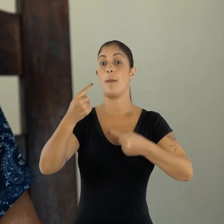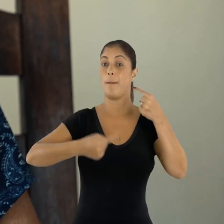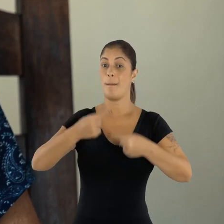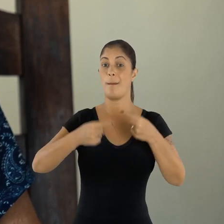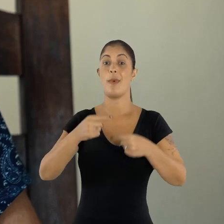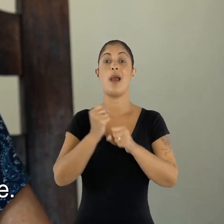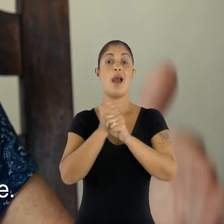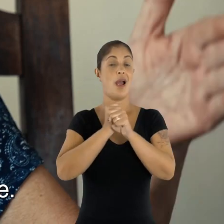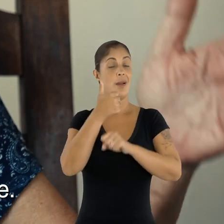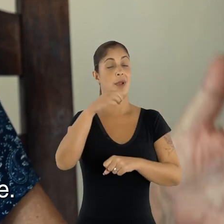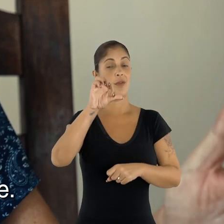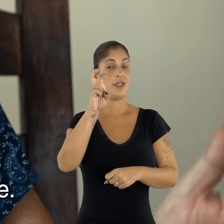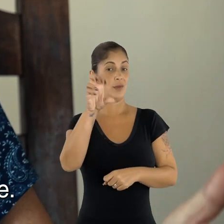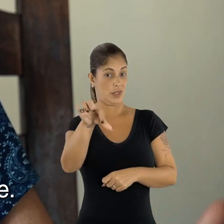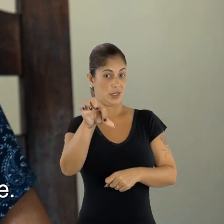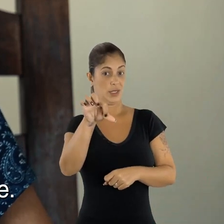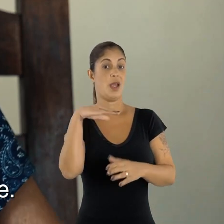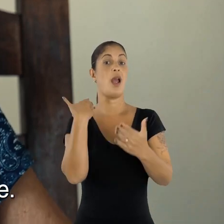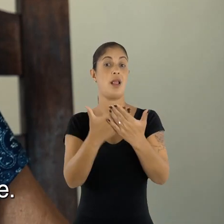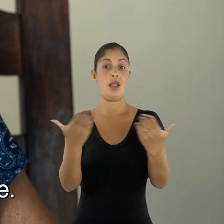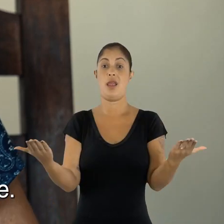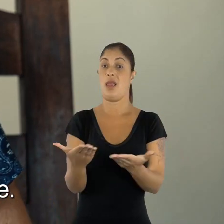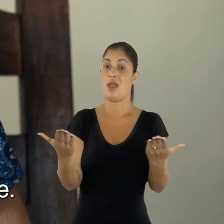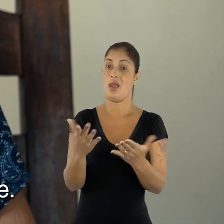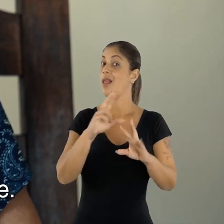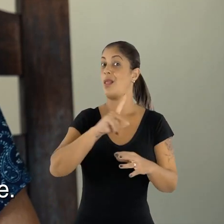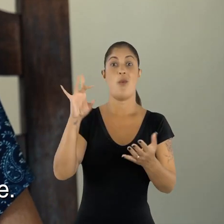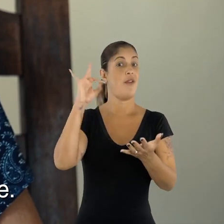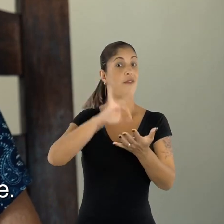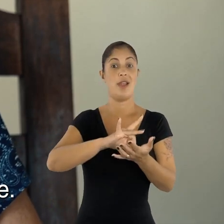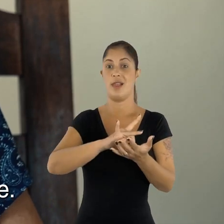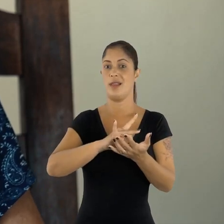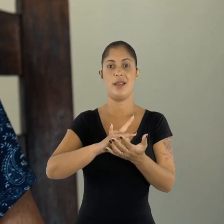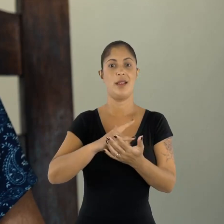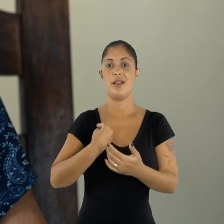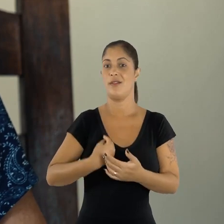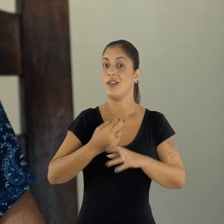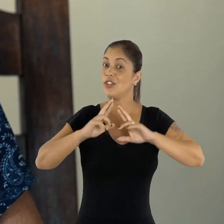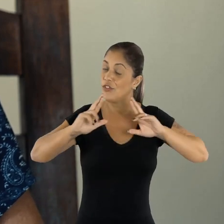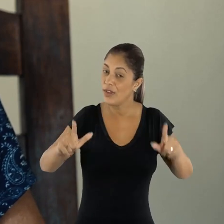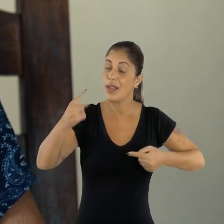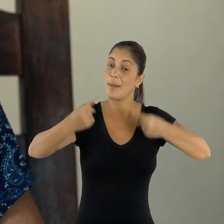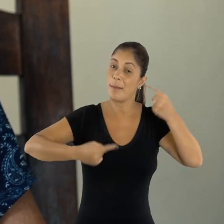político desde o ano de 1959 até a atualidade, mas isso não é verdade. Esther